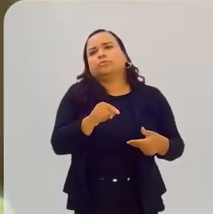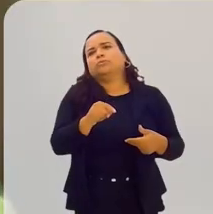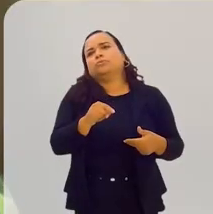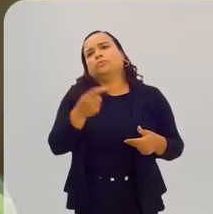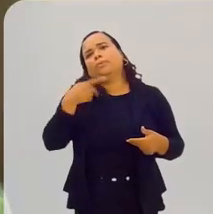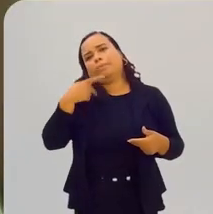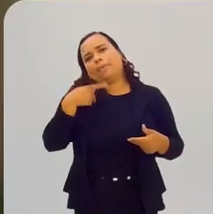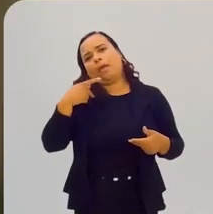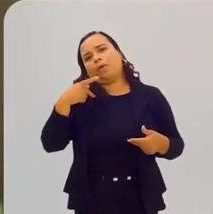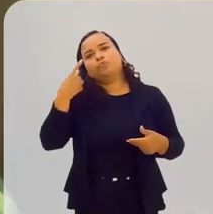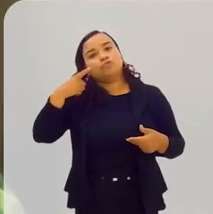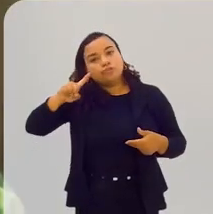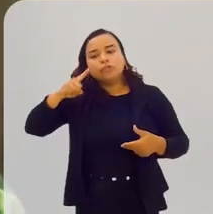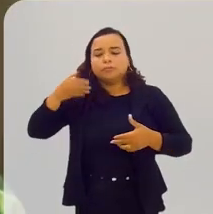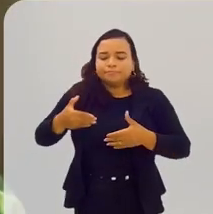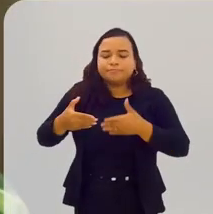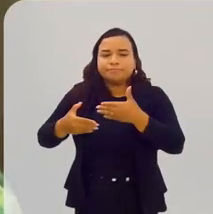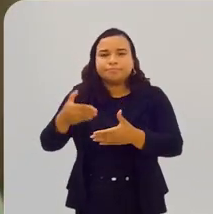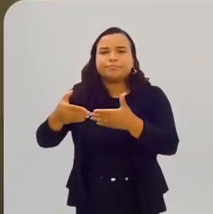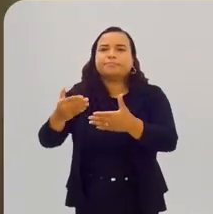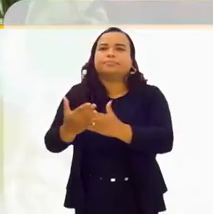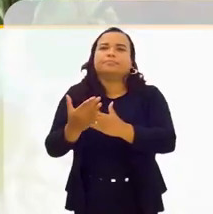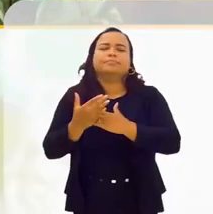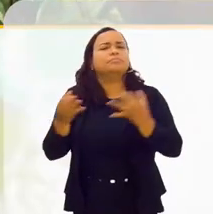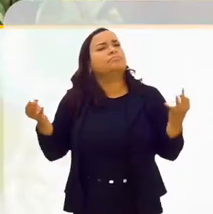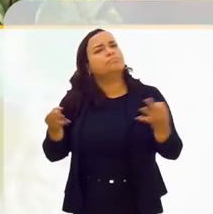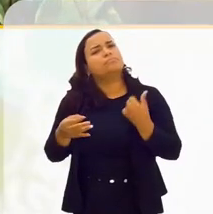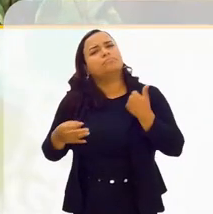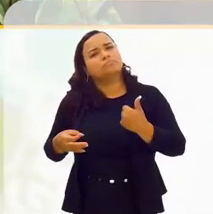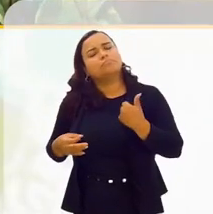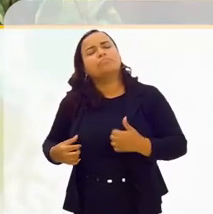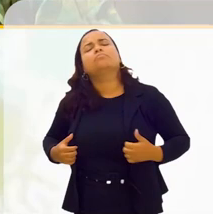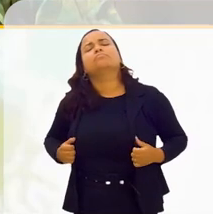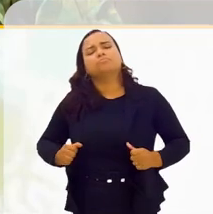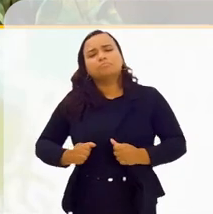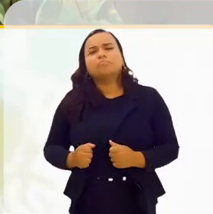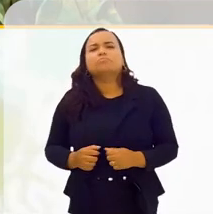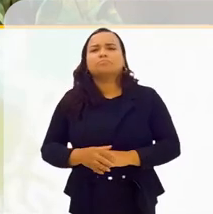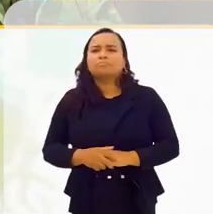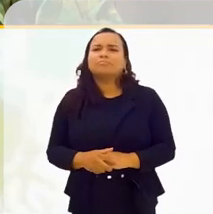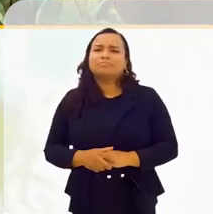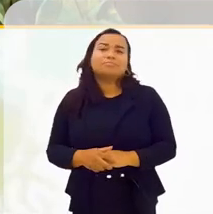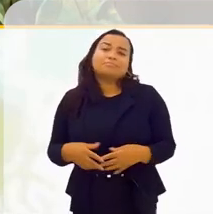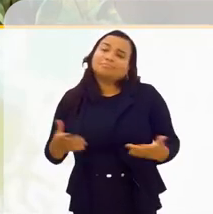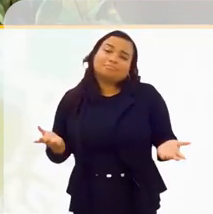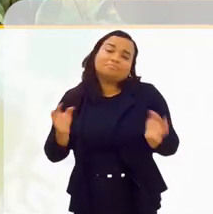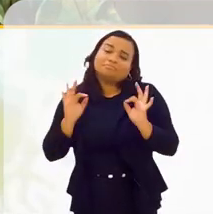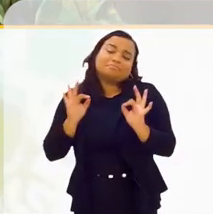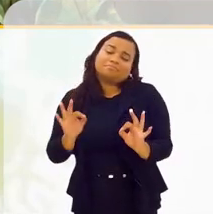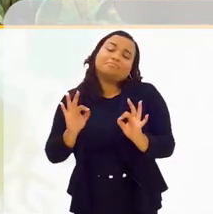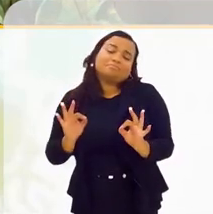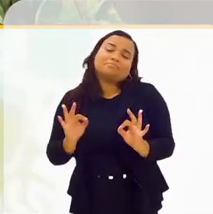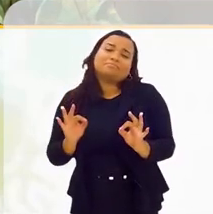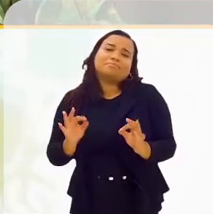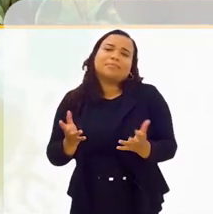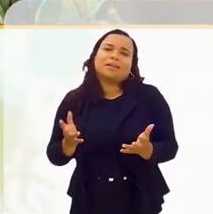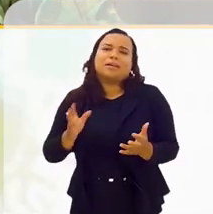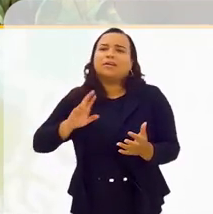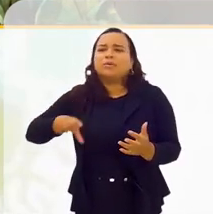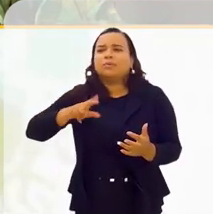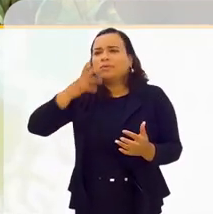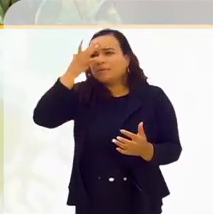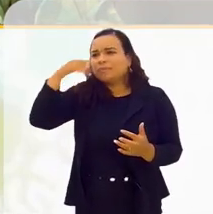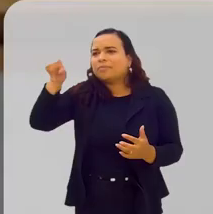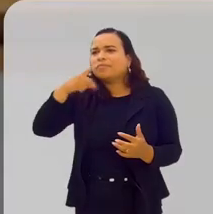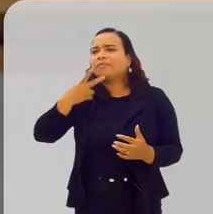que é o meu Um Dia de Cada Vez sabe que perfeito que perfeito e assim né quer dizer não é